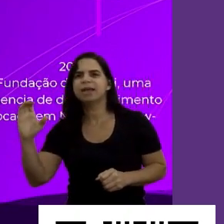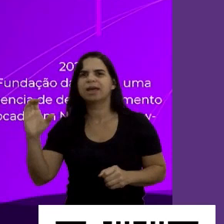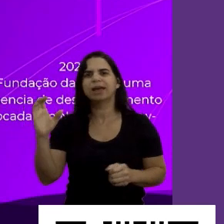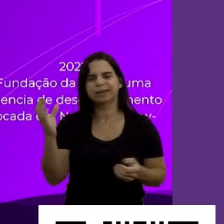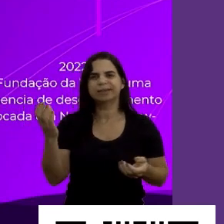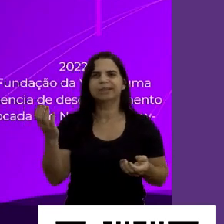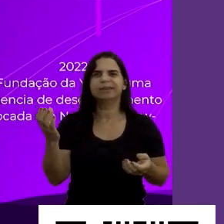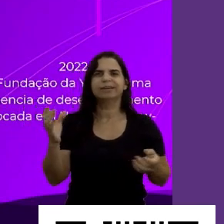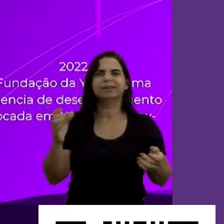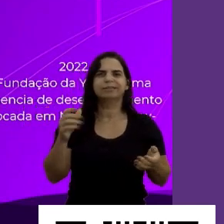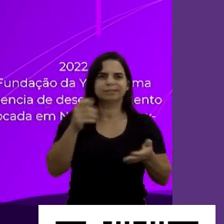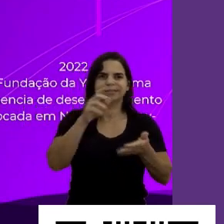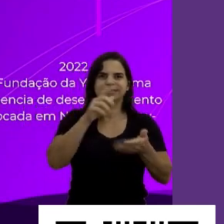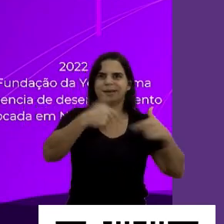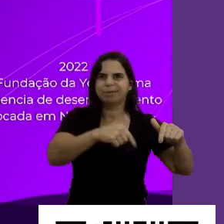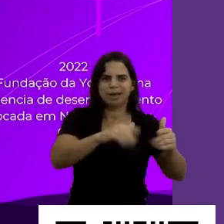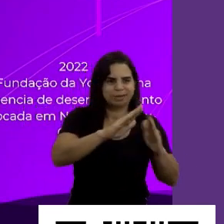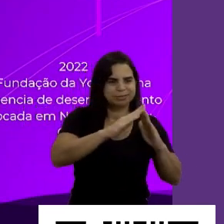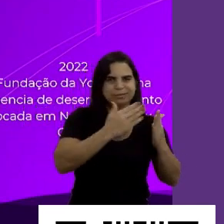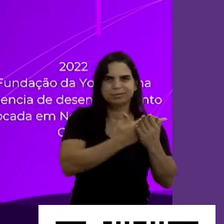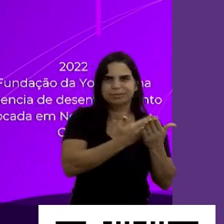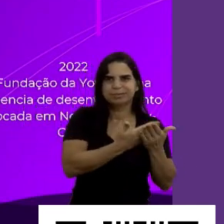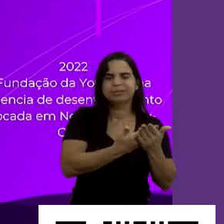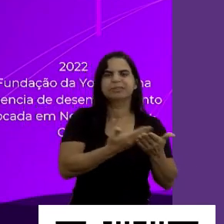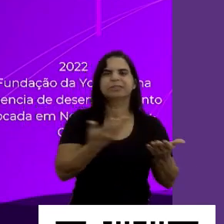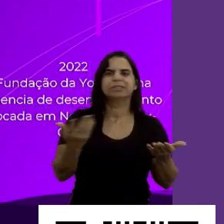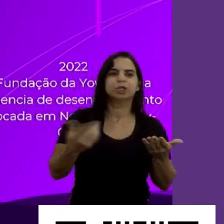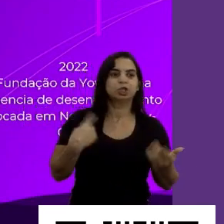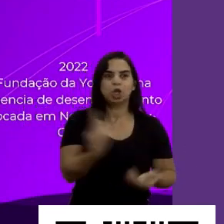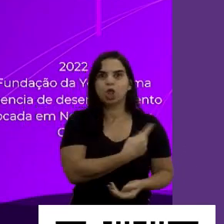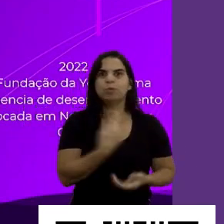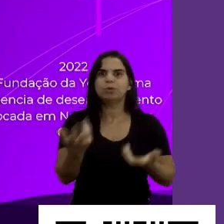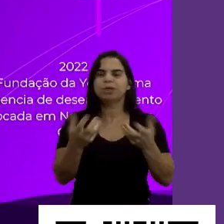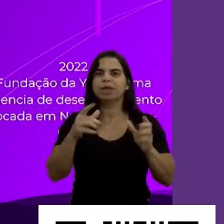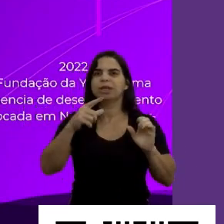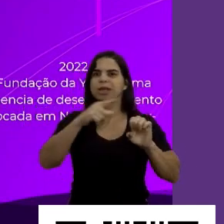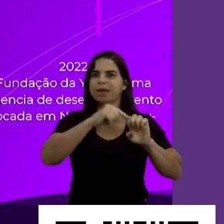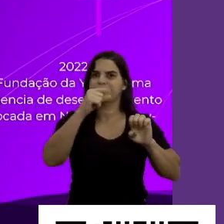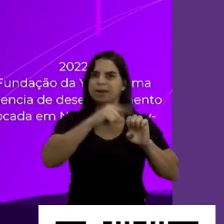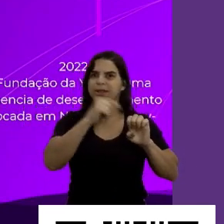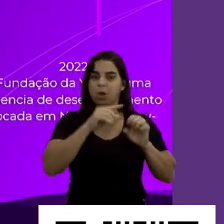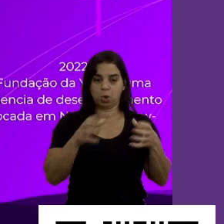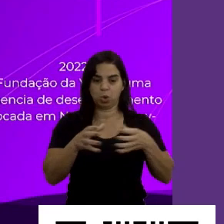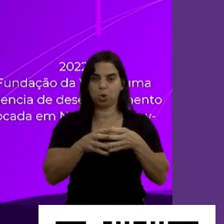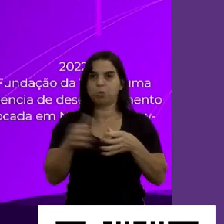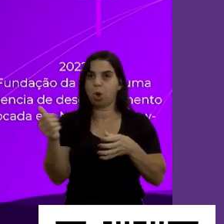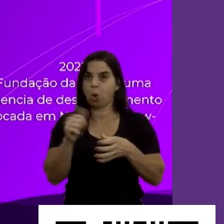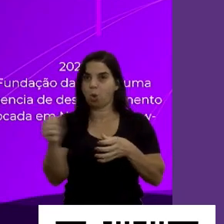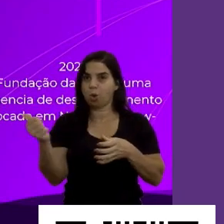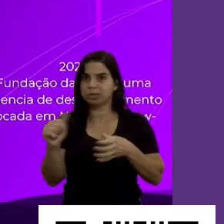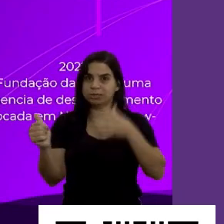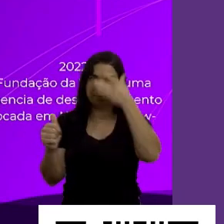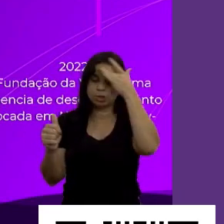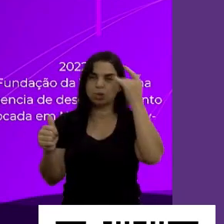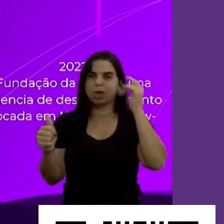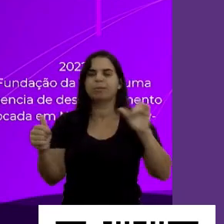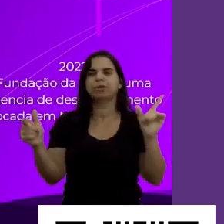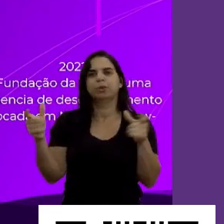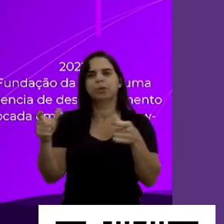mas que todo mundo queria empreender desse grupo eram 11 pessoas depois a gente foi para 7